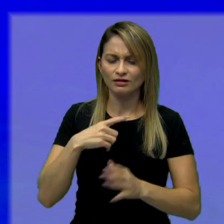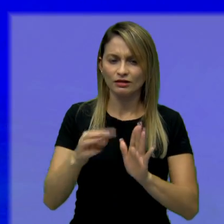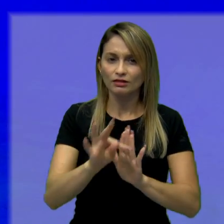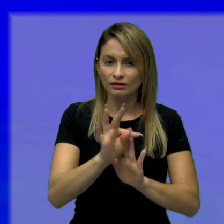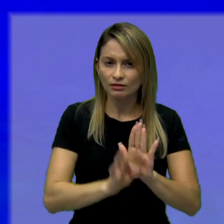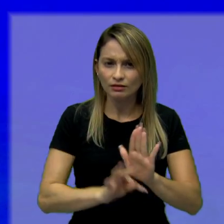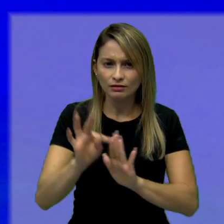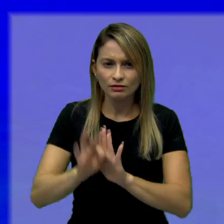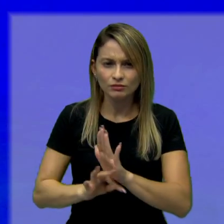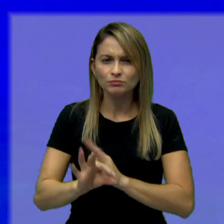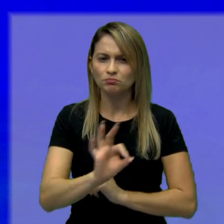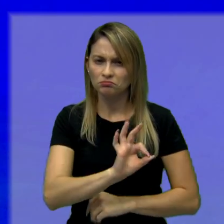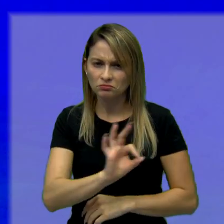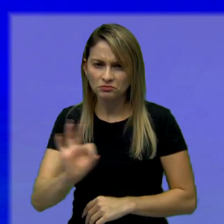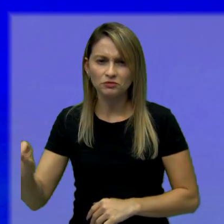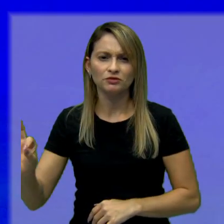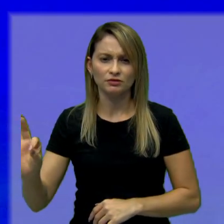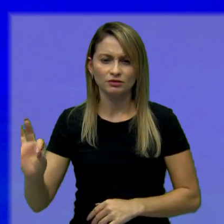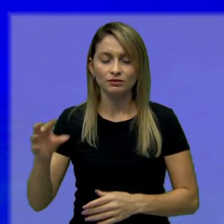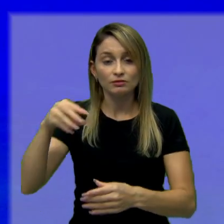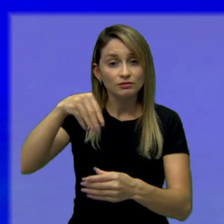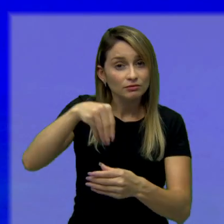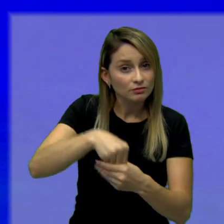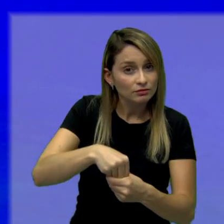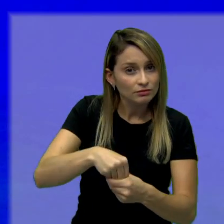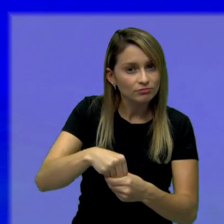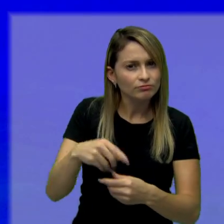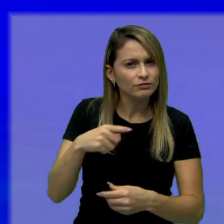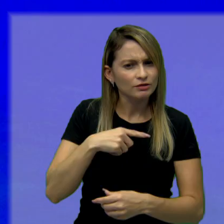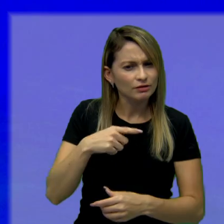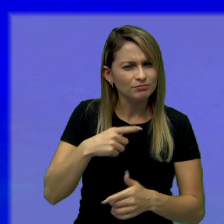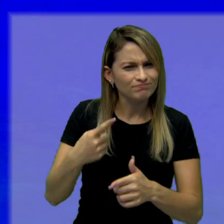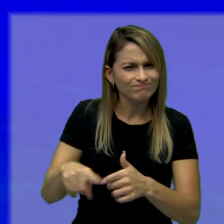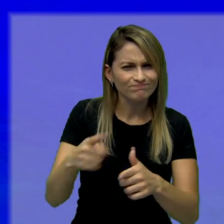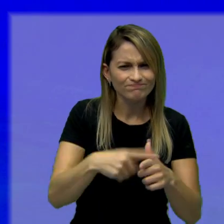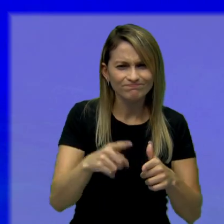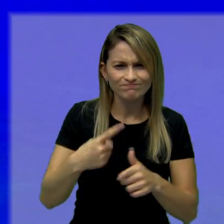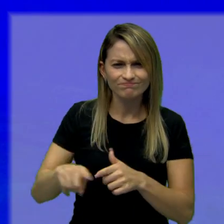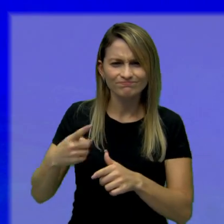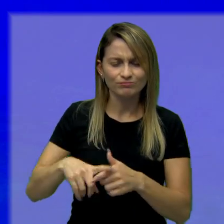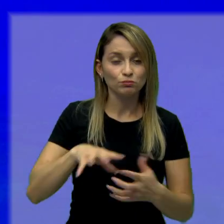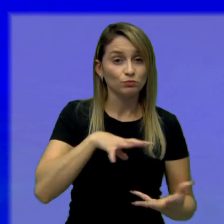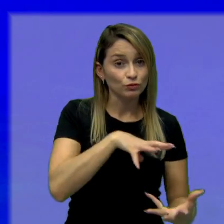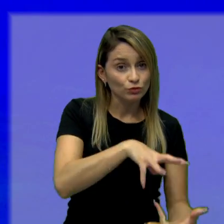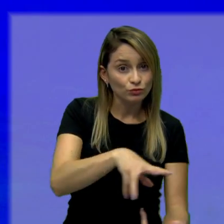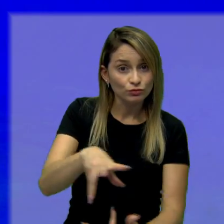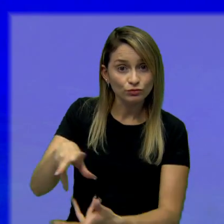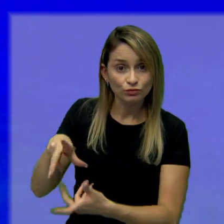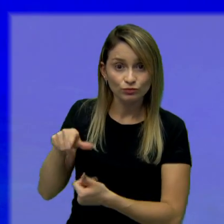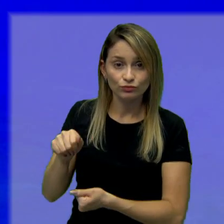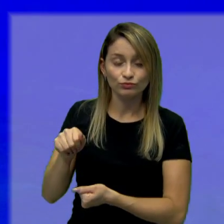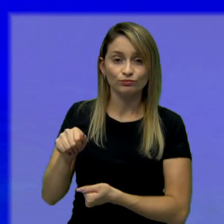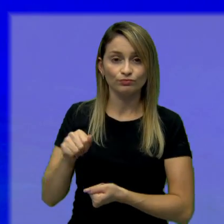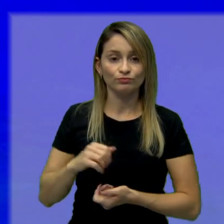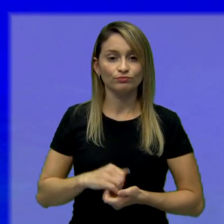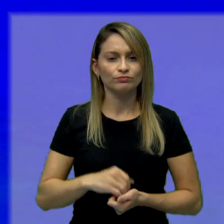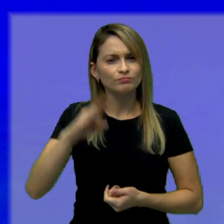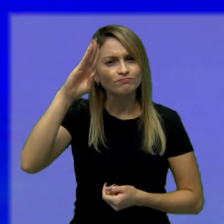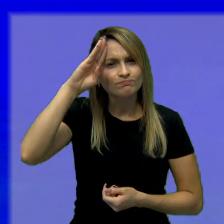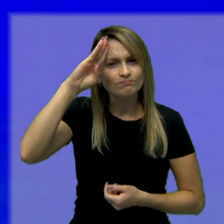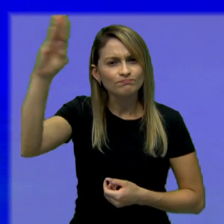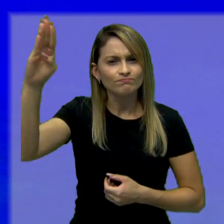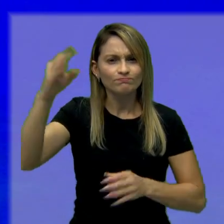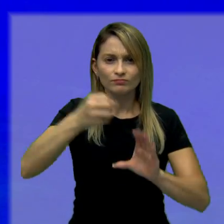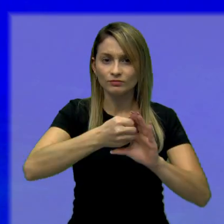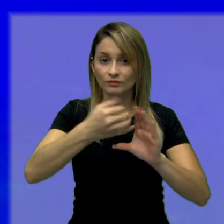que nos textos modernos vai ter essa sombra de tudo que o mundo estava vivendo.